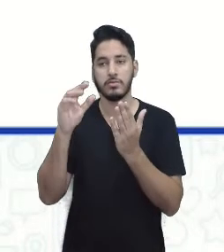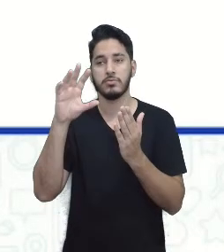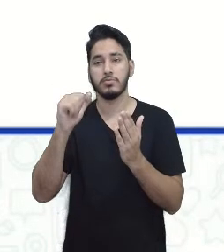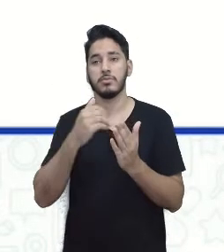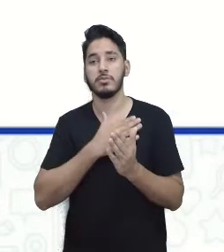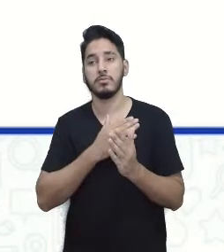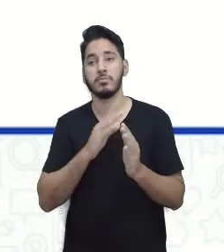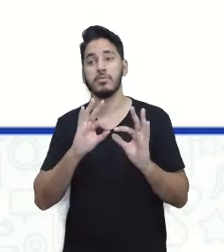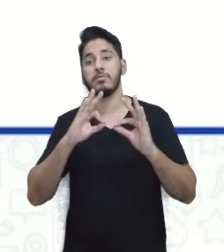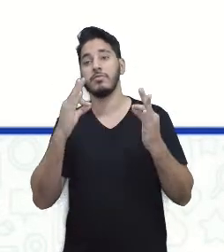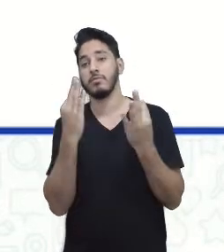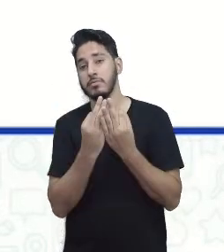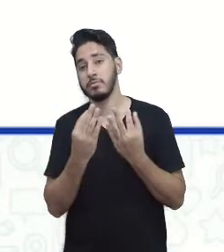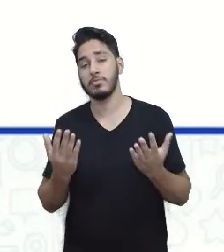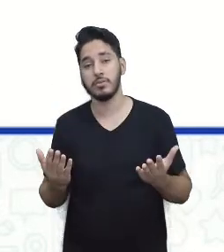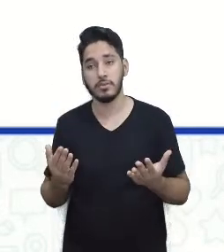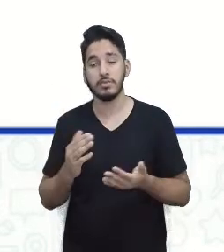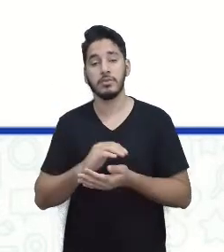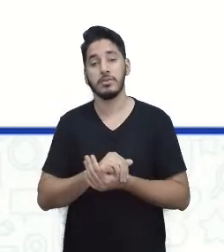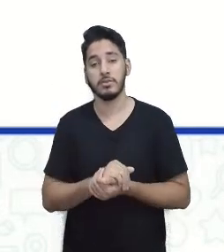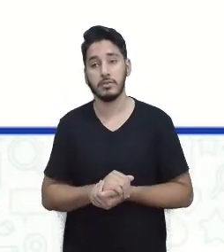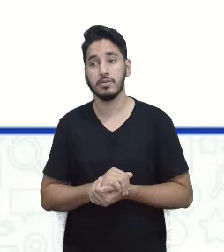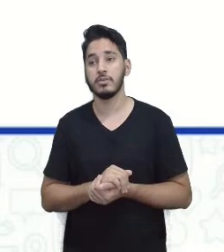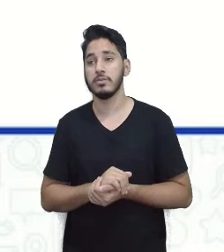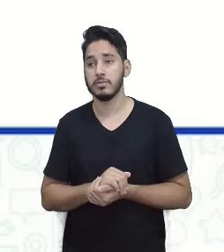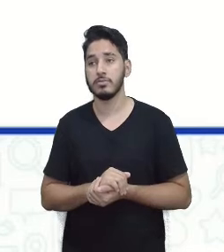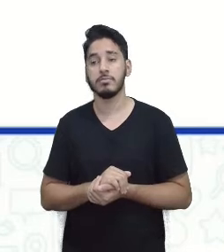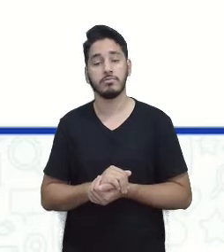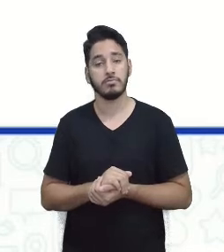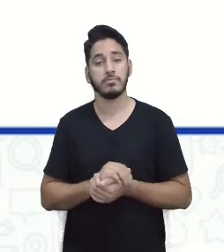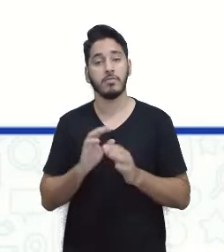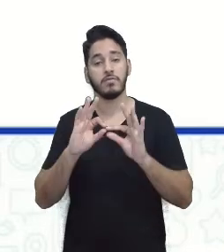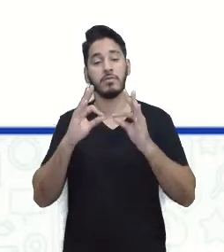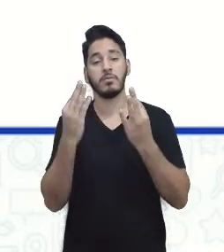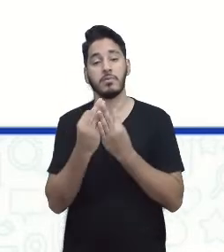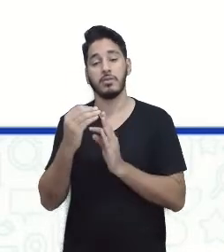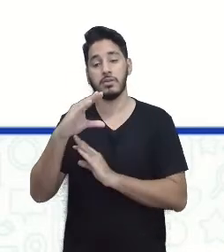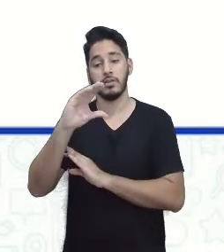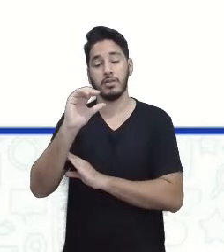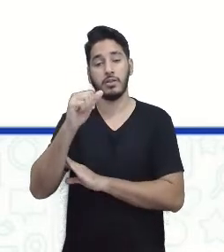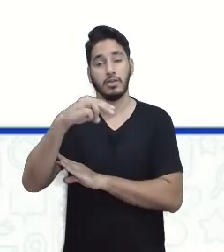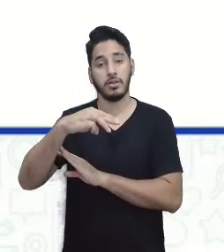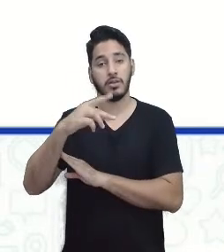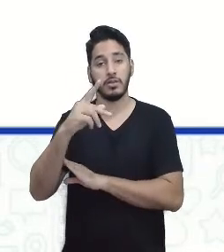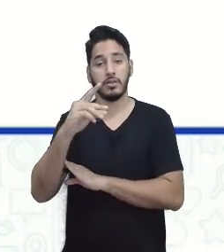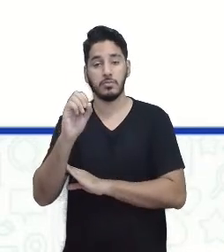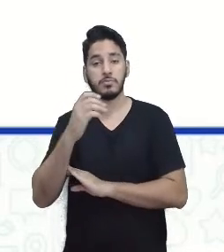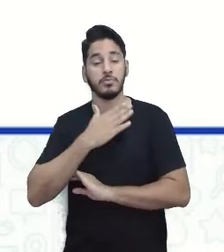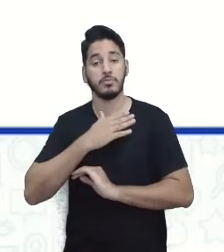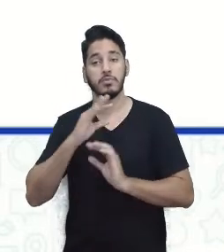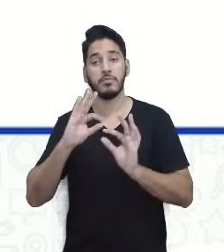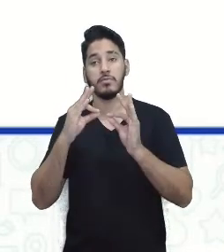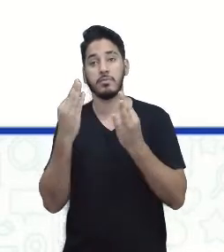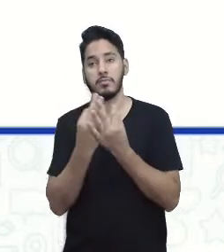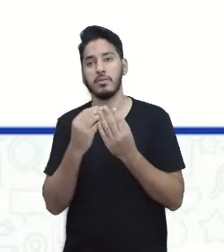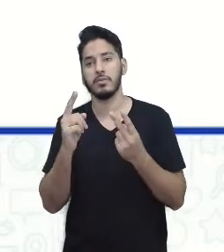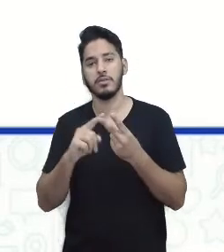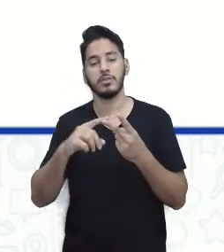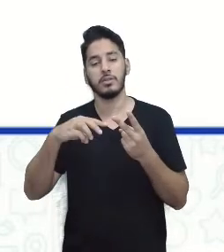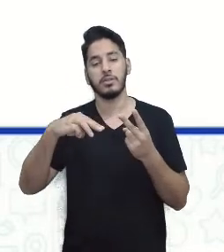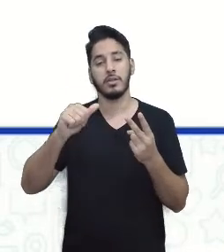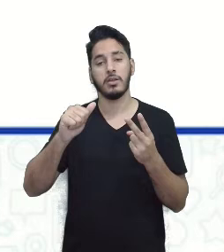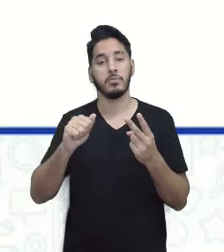minha família. Oh, família Campos. Família Campos. Aquele lá é da família Macedo, porque eu também